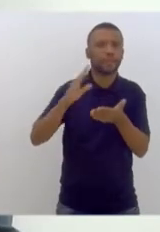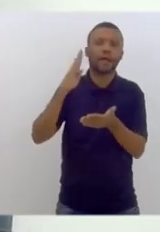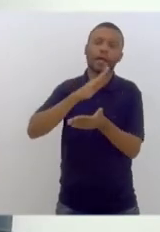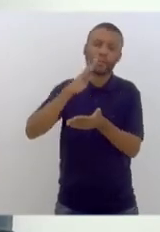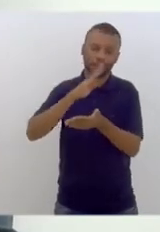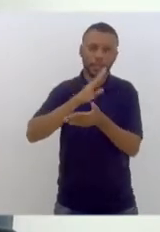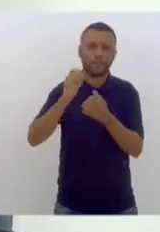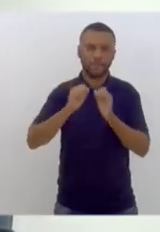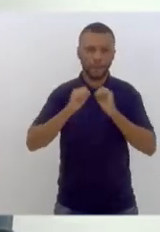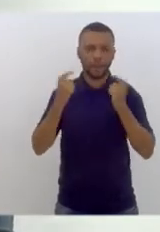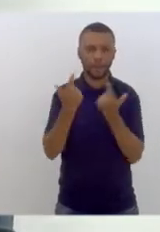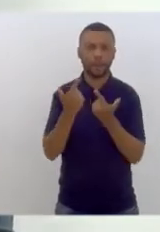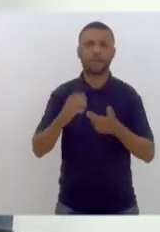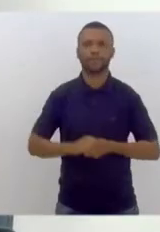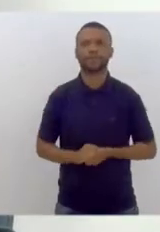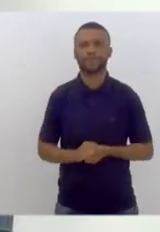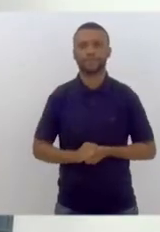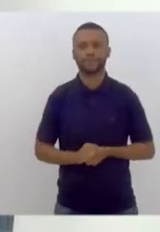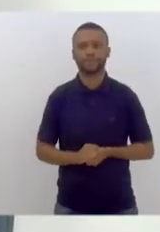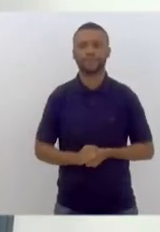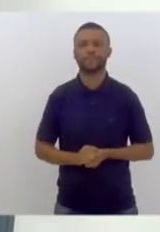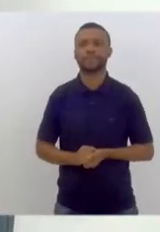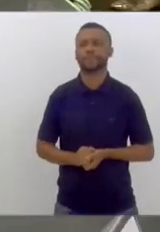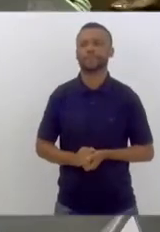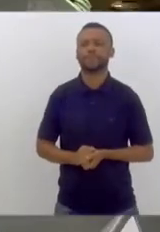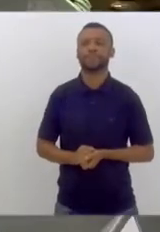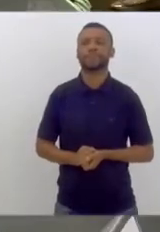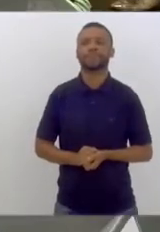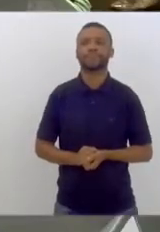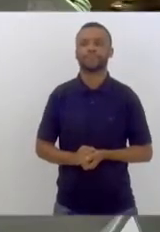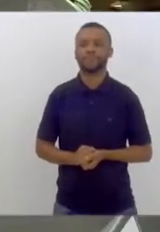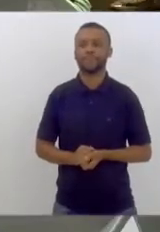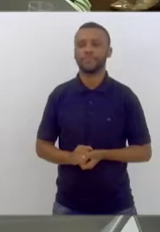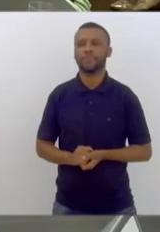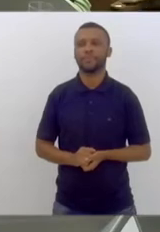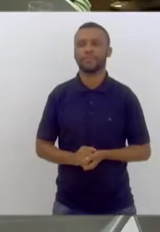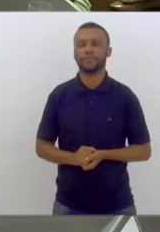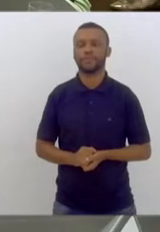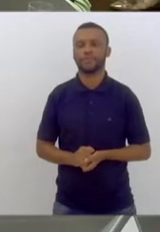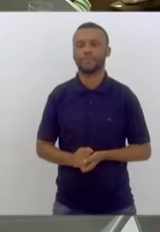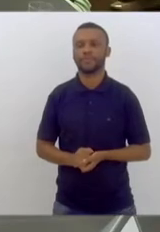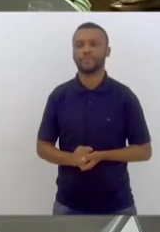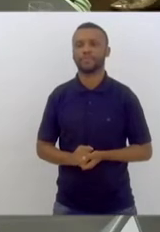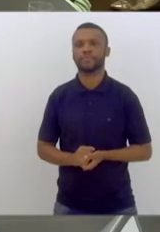casa. Professor Flávio, você está nos escutando? Sim.